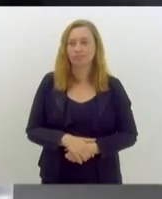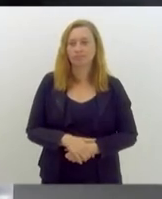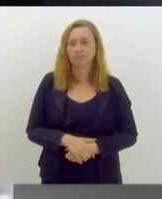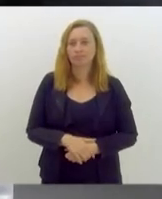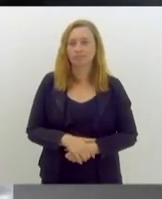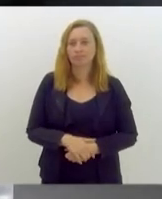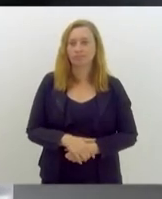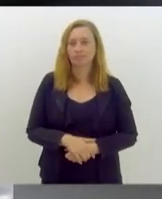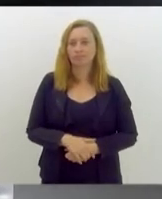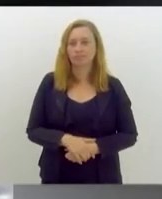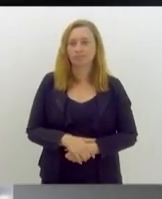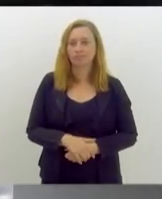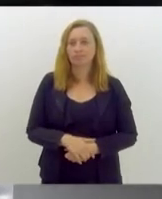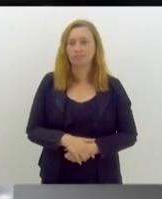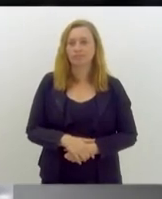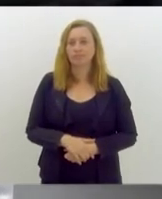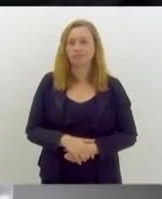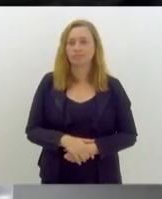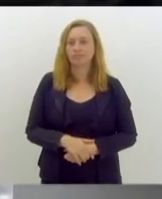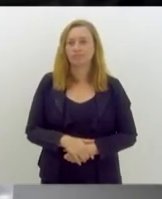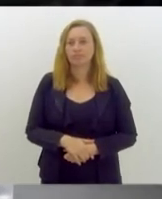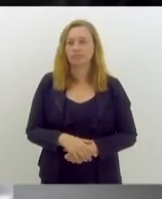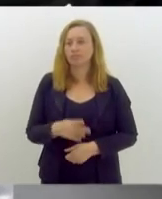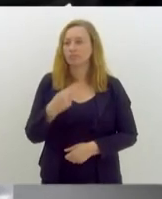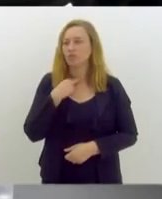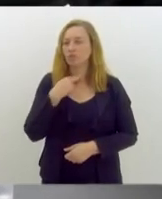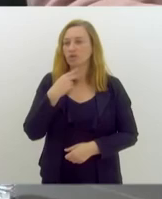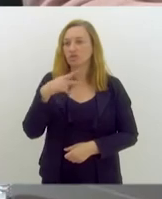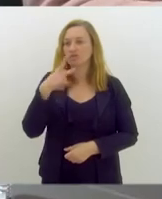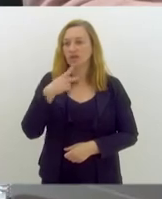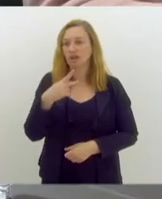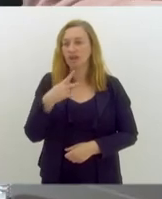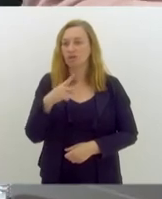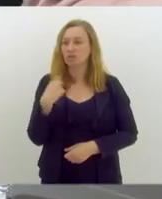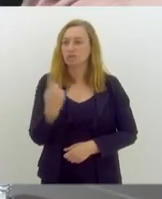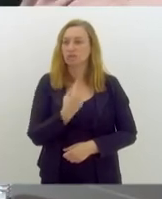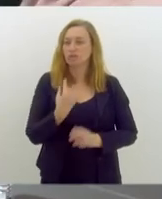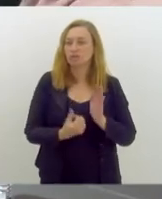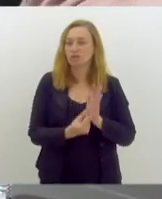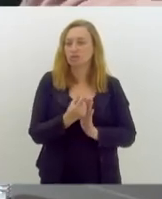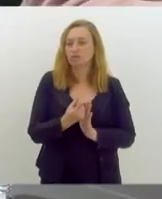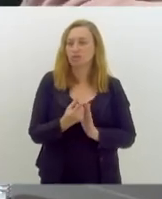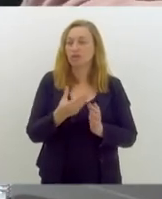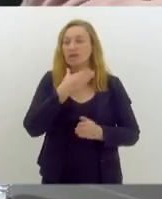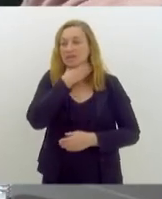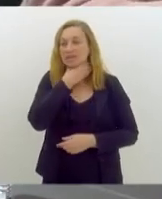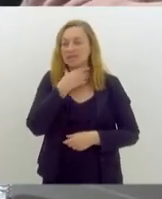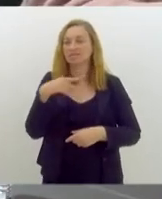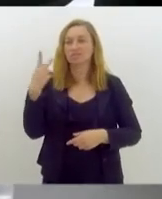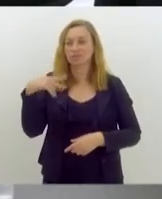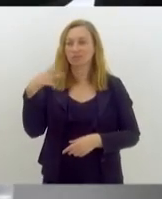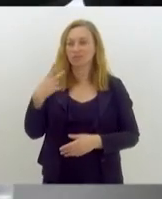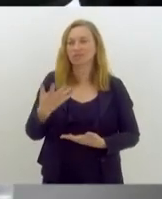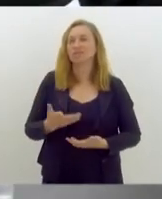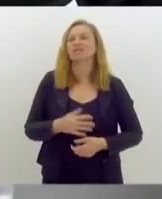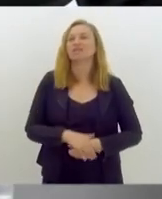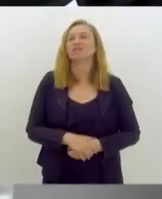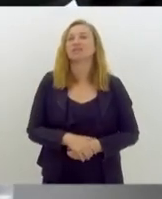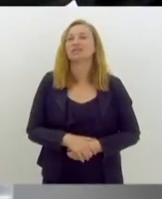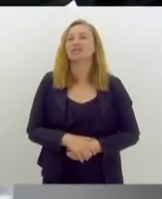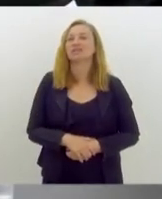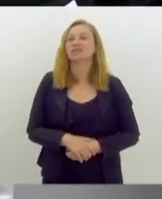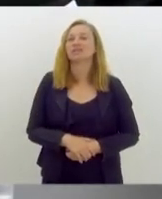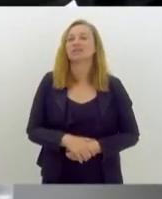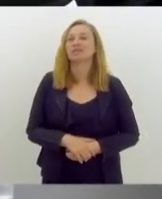eu não posso dizer Nossa economista não posso abrir uma crise política não economista da nossa liderança mas